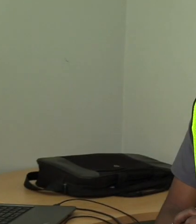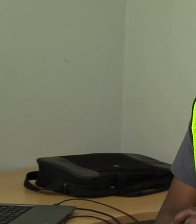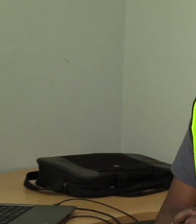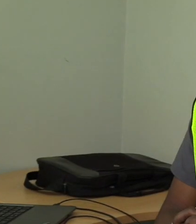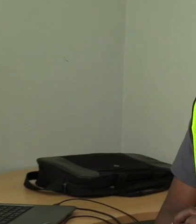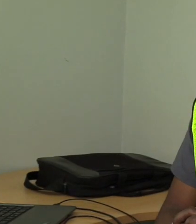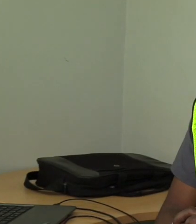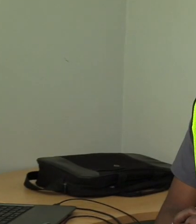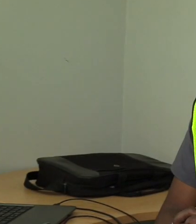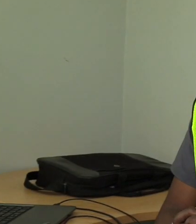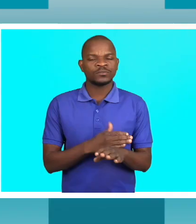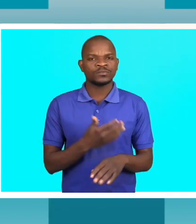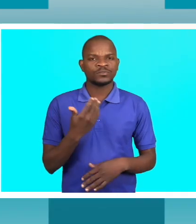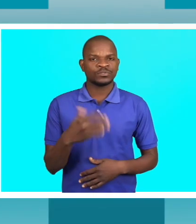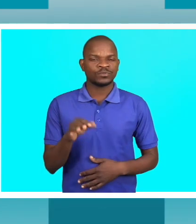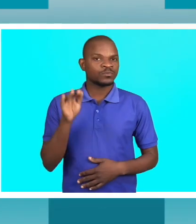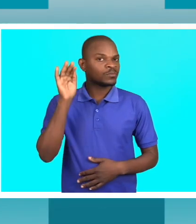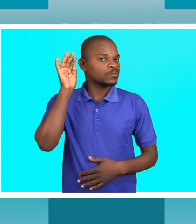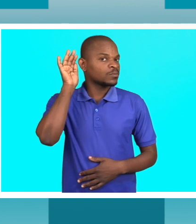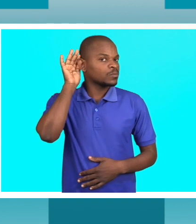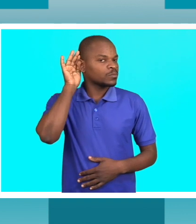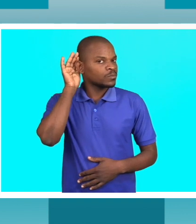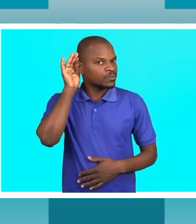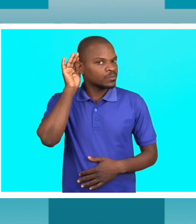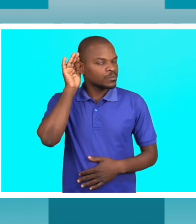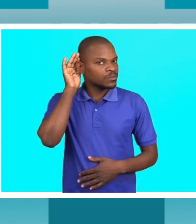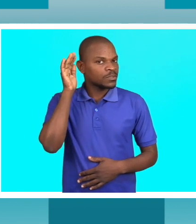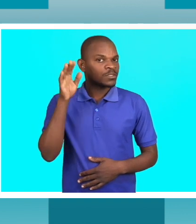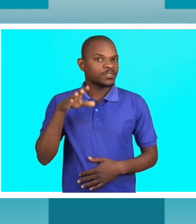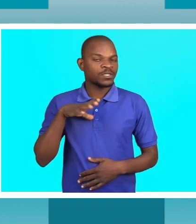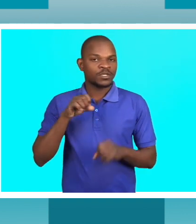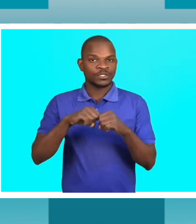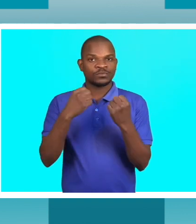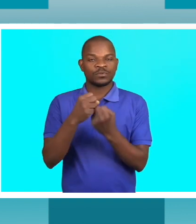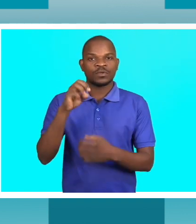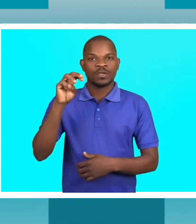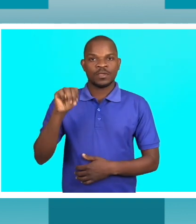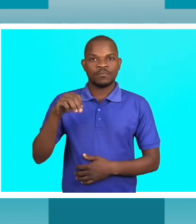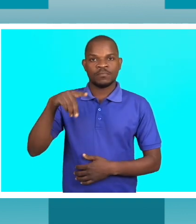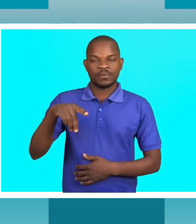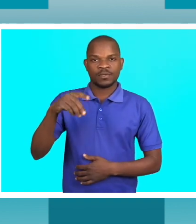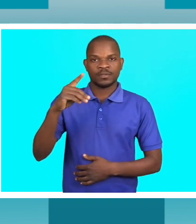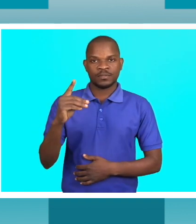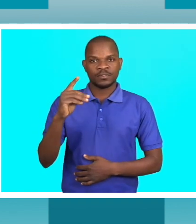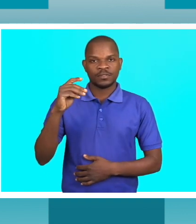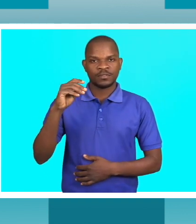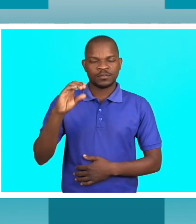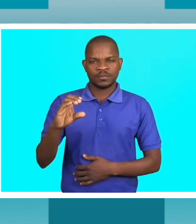processo de recrutamento. Soube que o MPDC